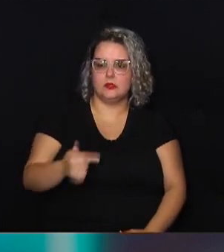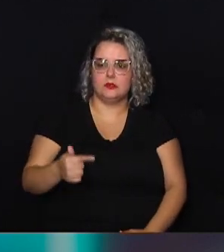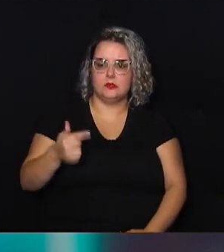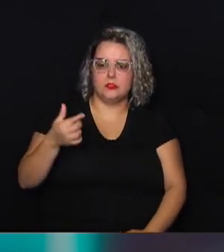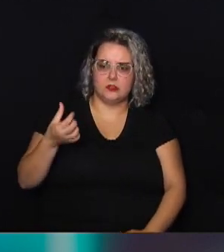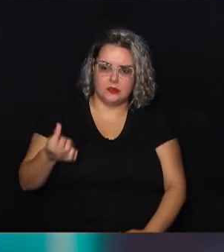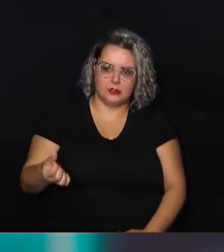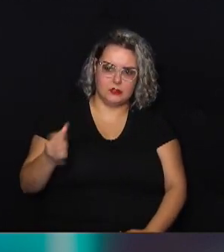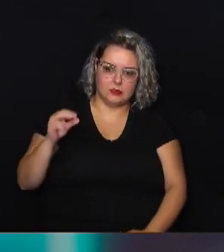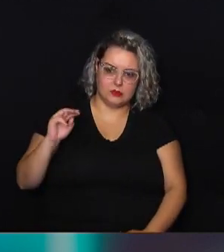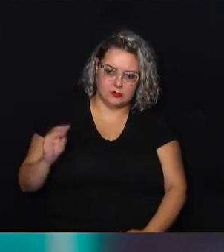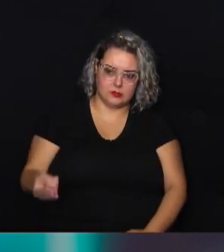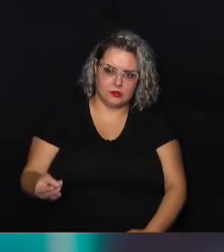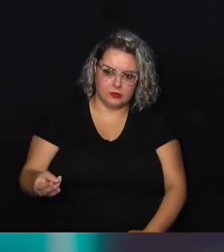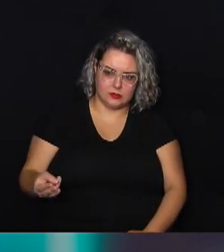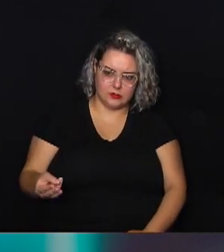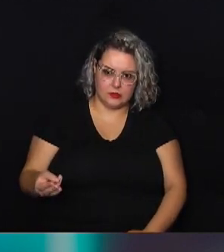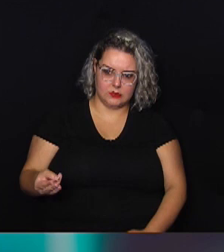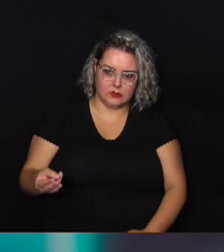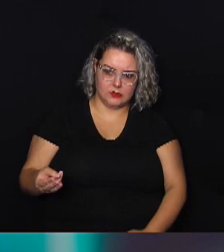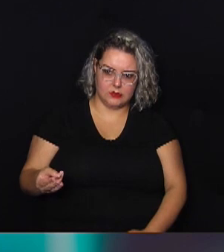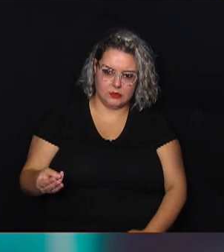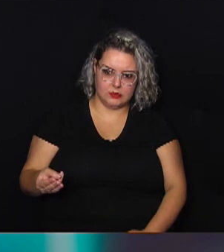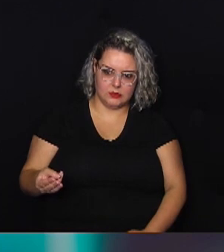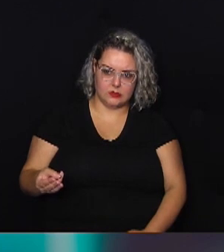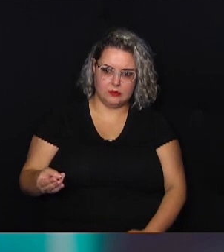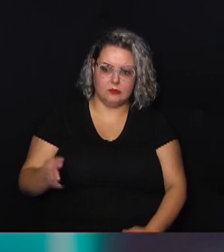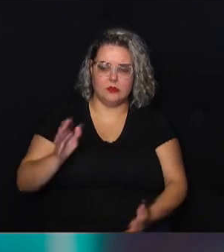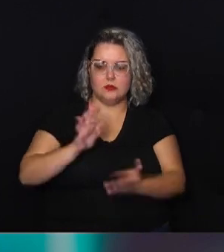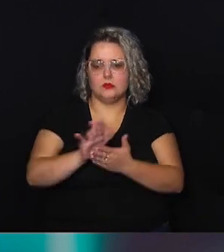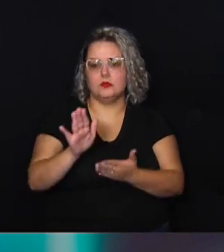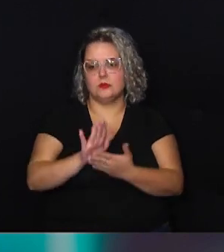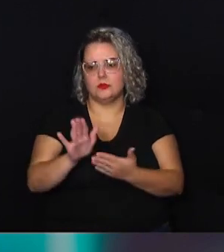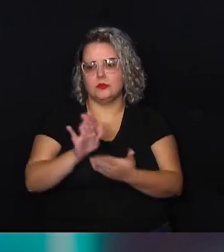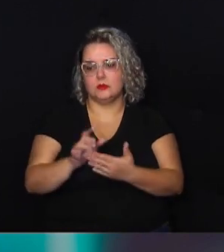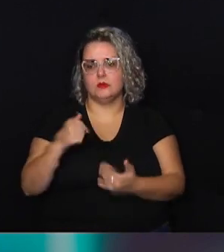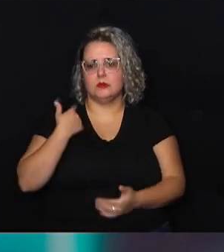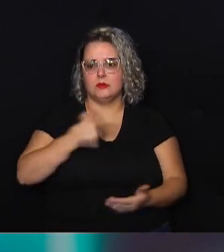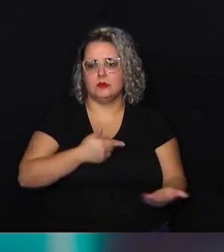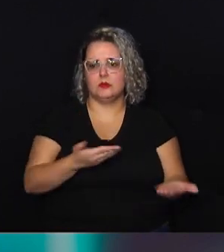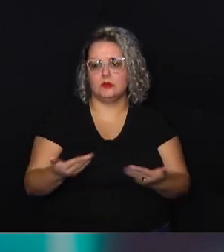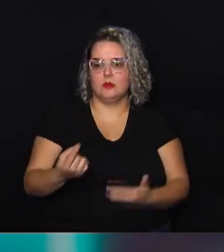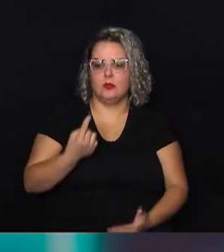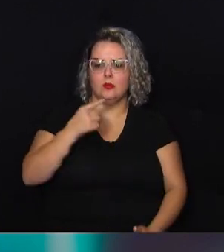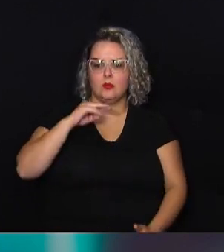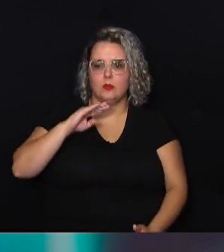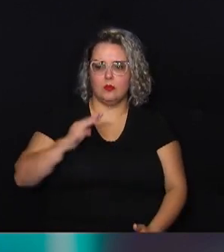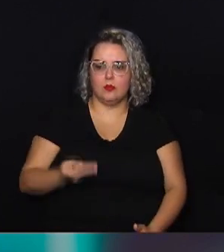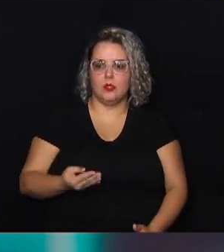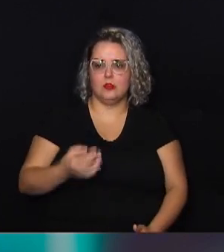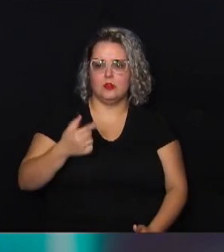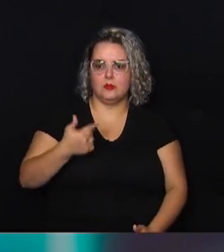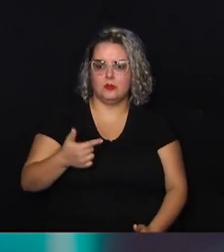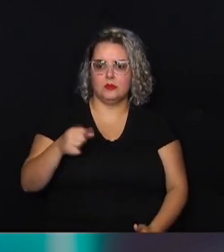5.216.033.000 pelas despesas que nós apresentamos,